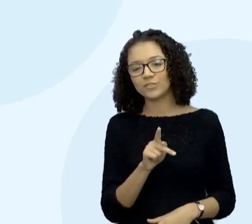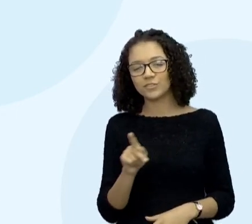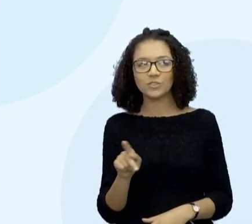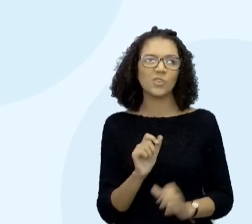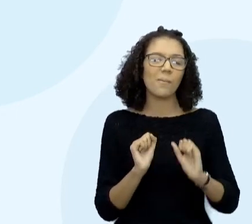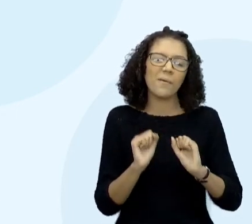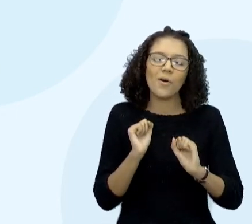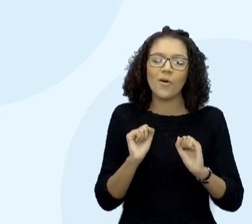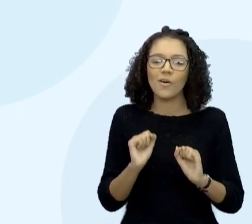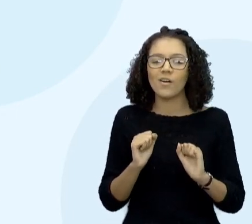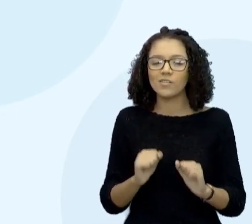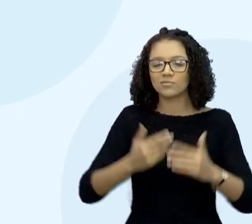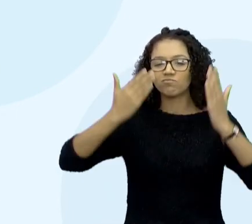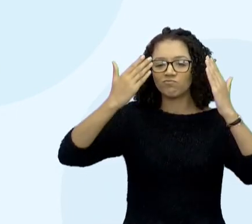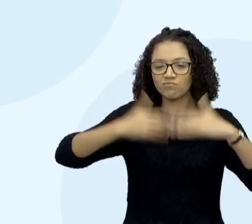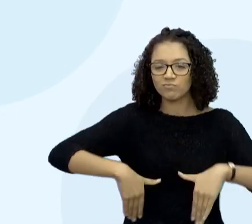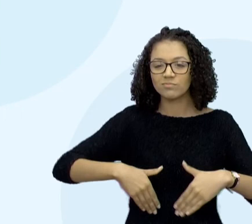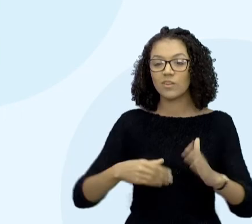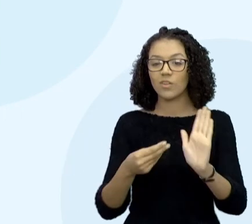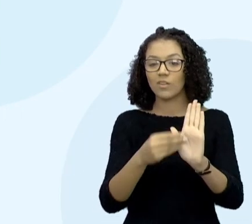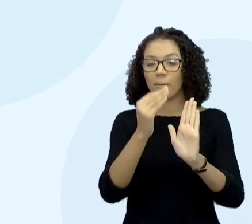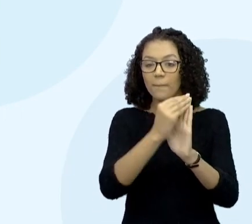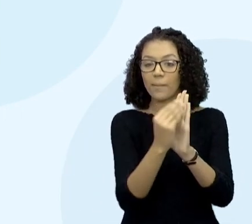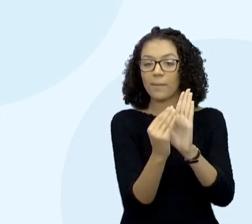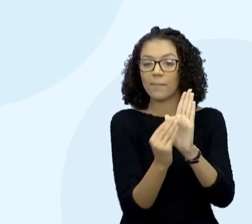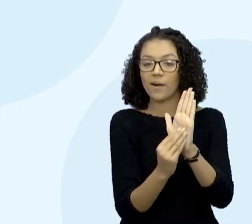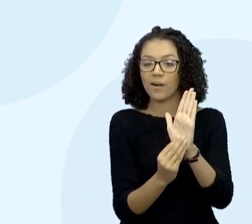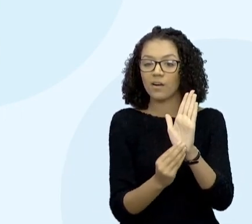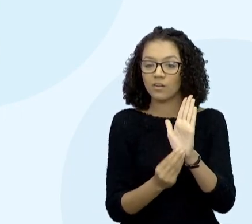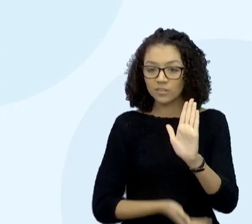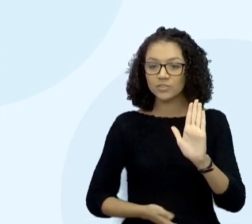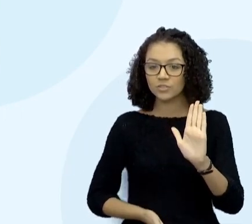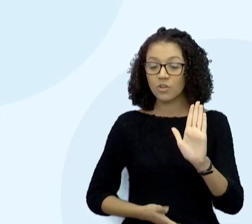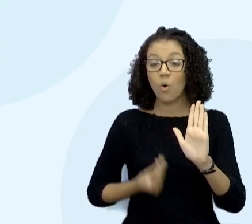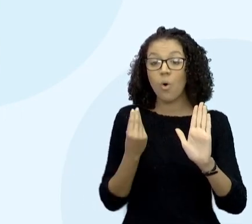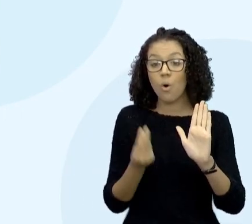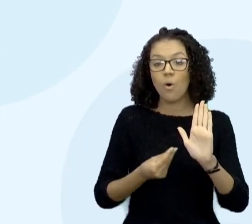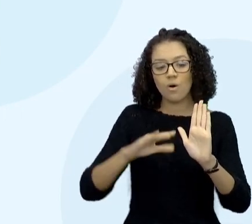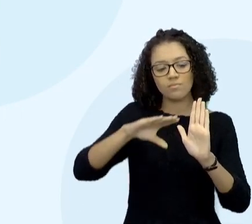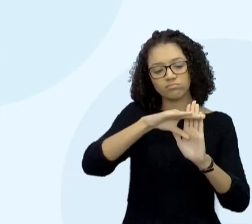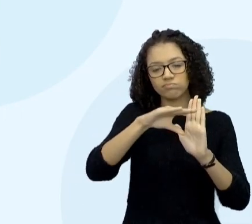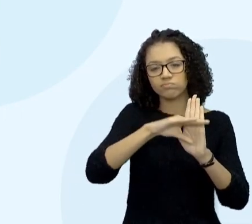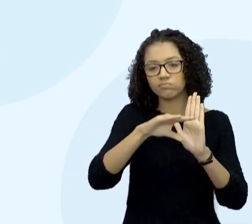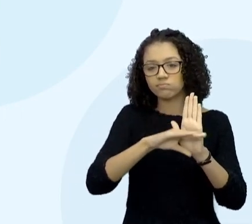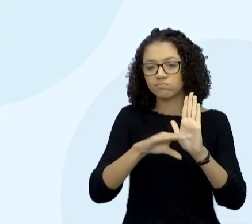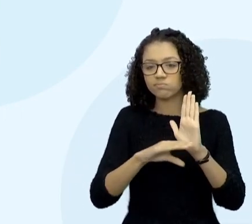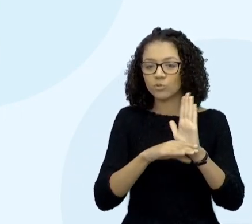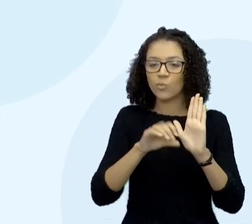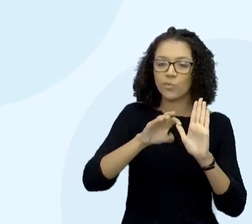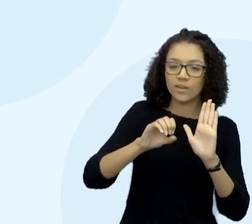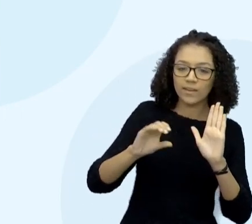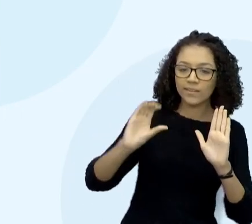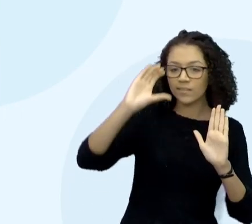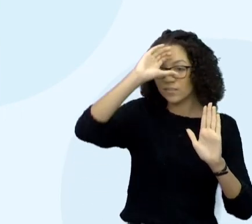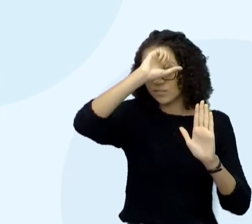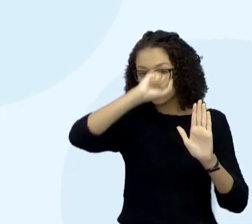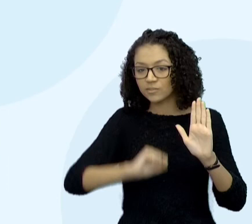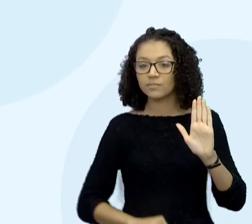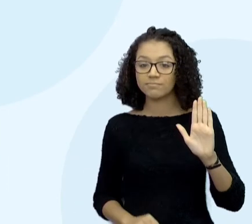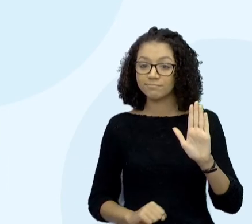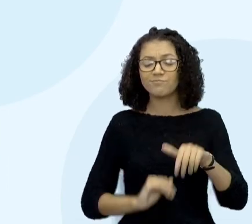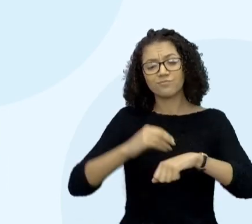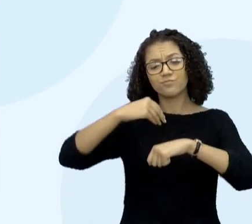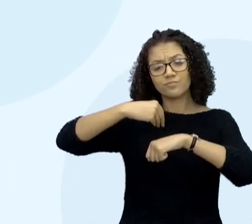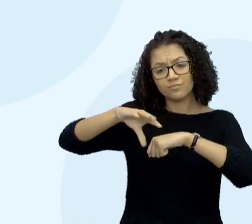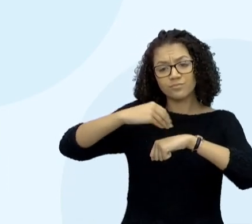os critérios e procedimentos que serão utilizados para a avaliação do processo de ensino-aprendizagem dos estudantes. Sugerimos que